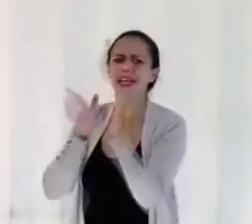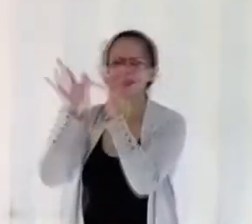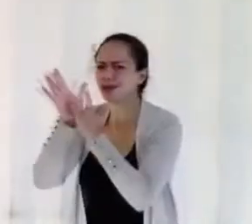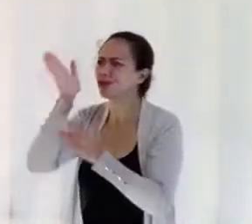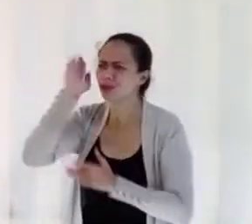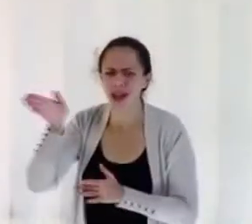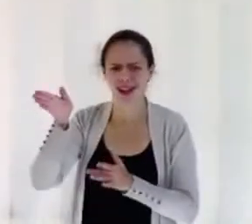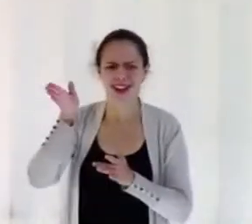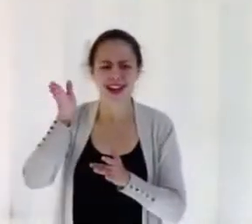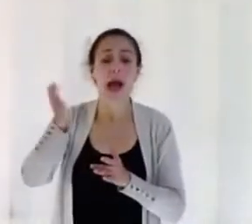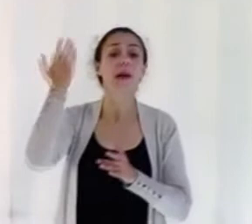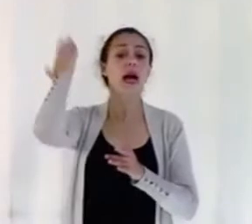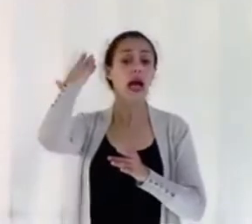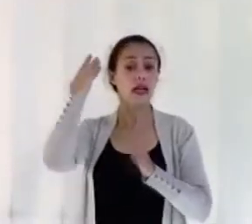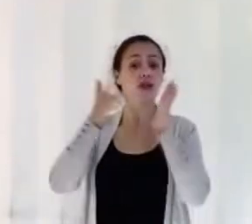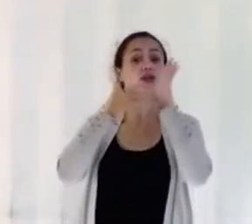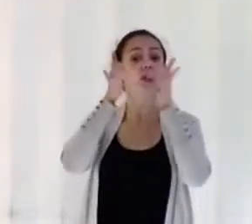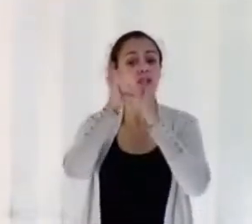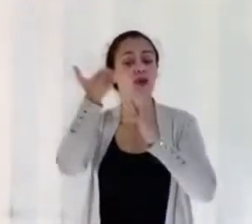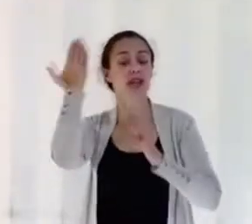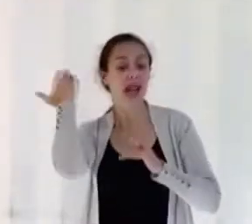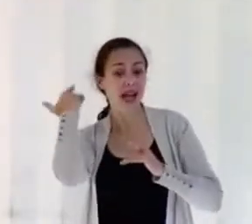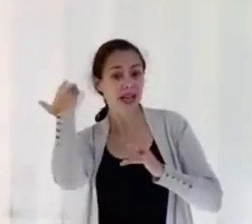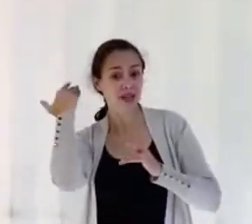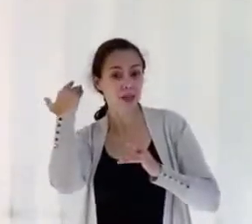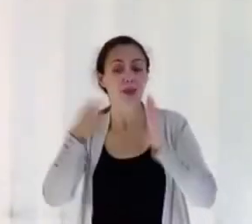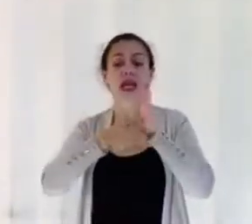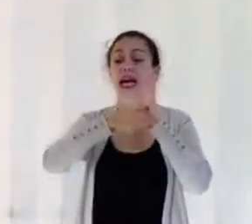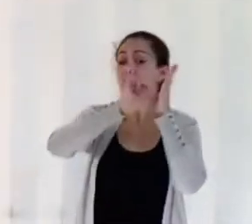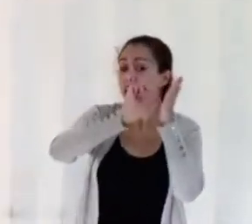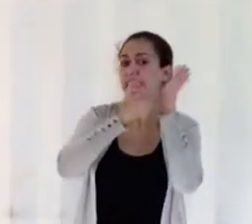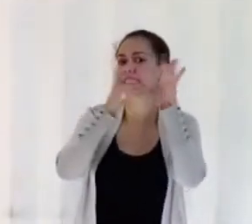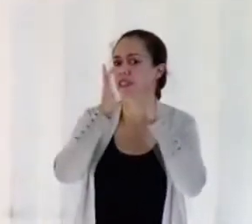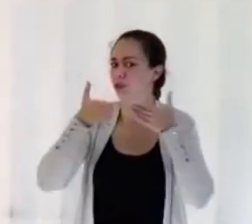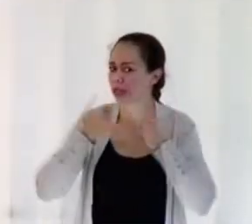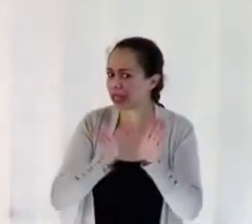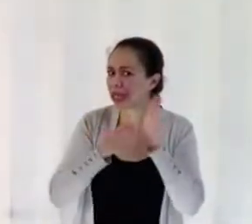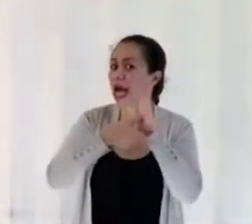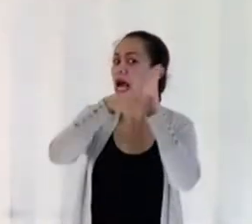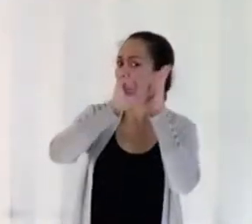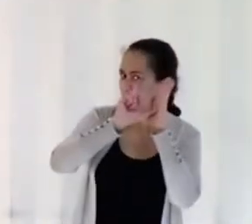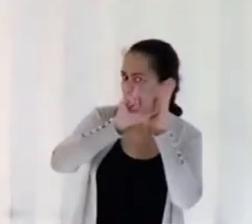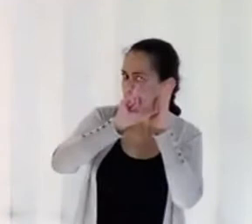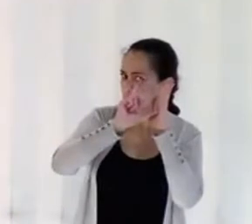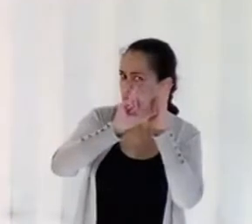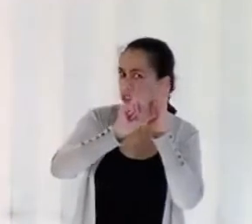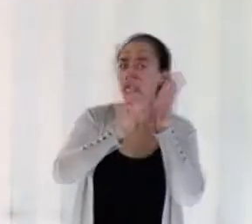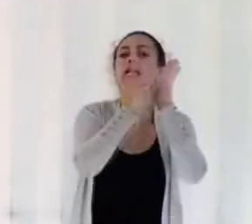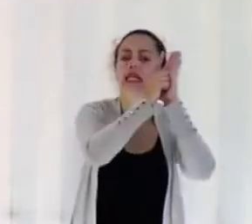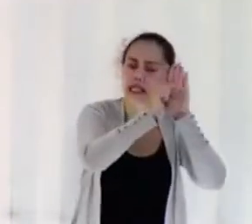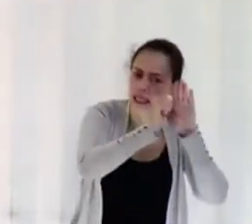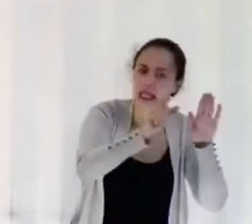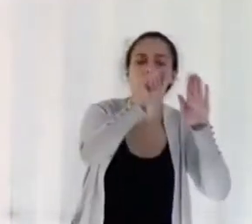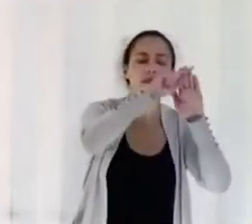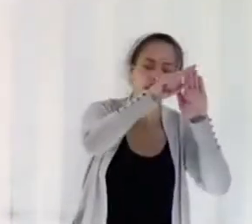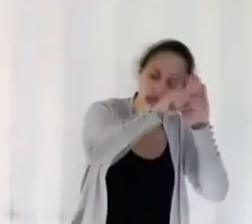E mais uma vez ele vai exortar aqueles irmãos, dizendo no versículo 9: não vos deixeis envolver por doutrinas